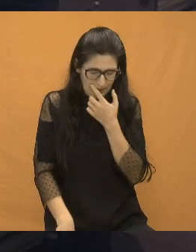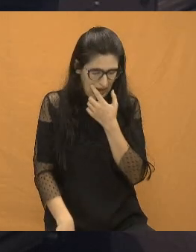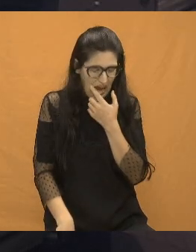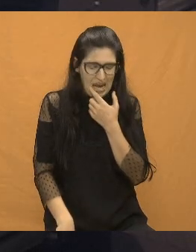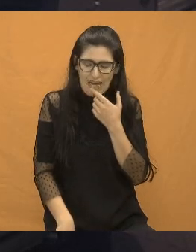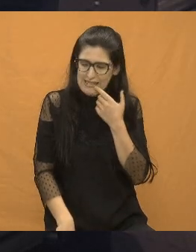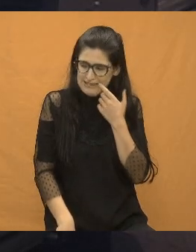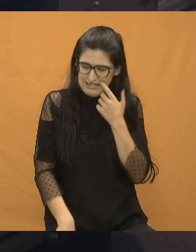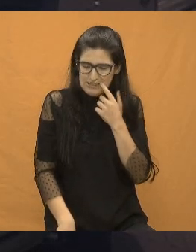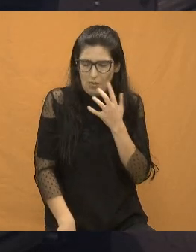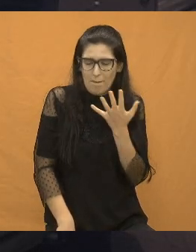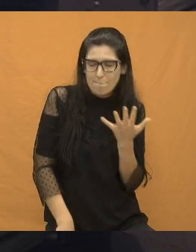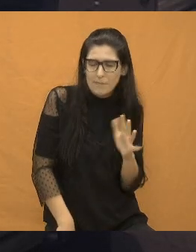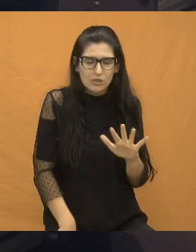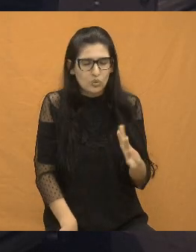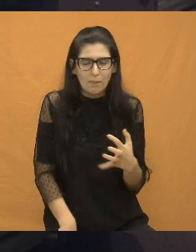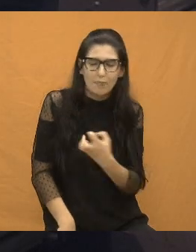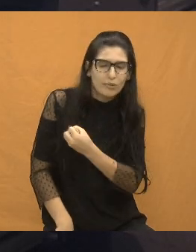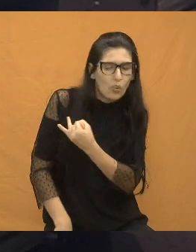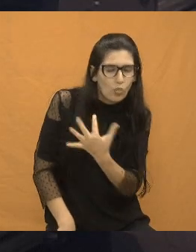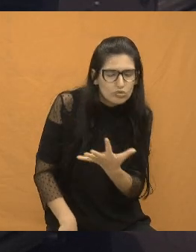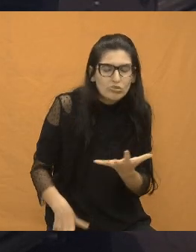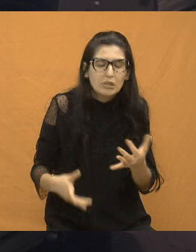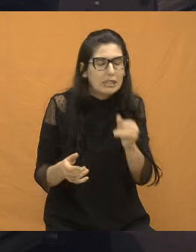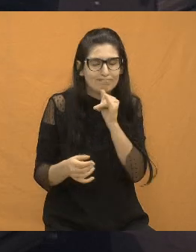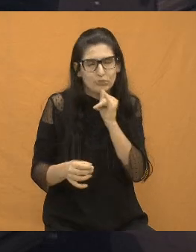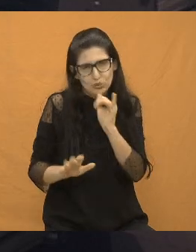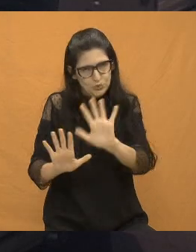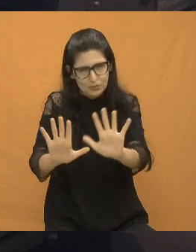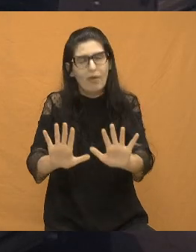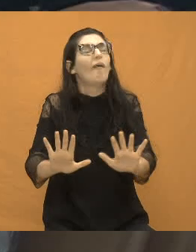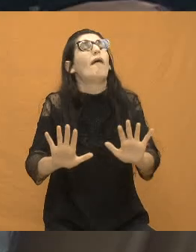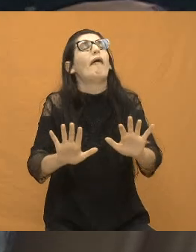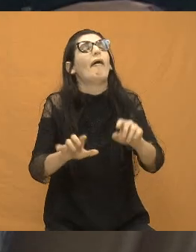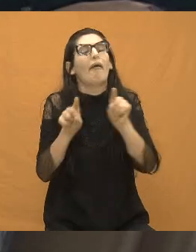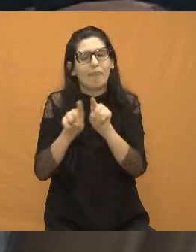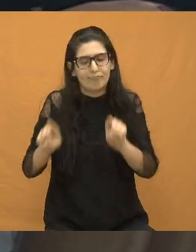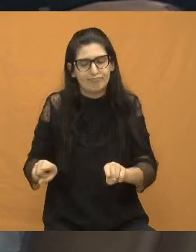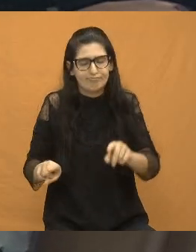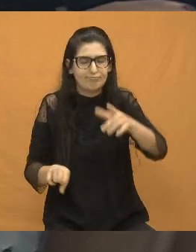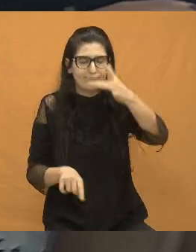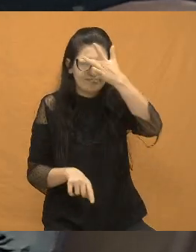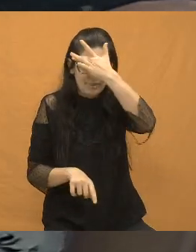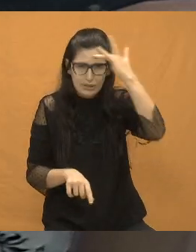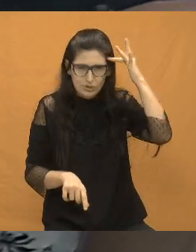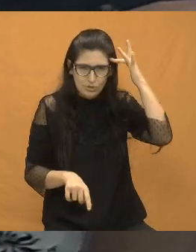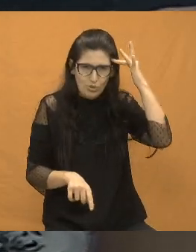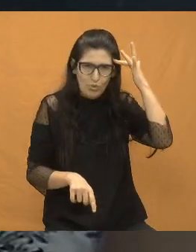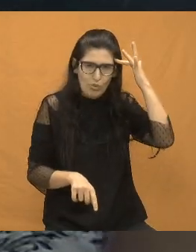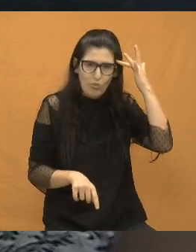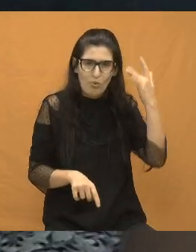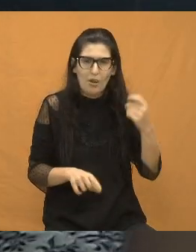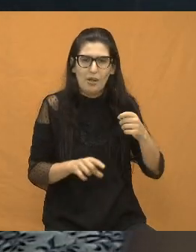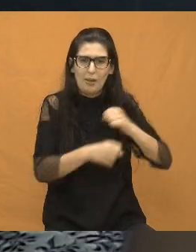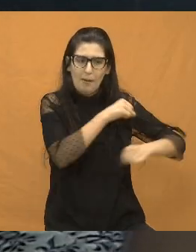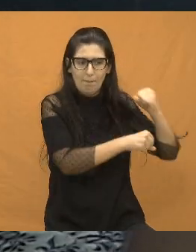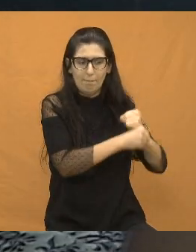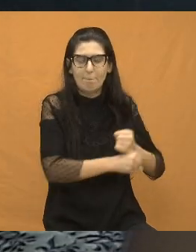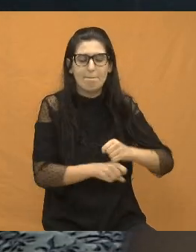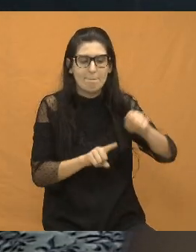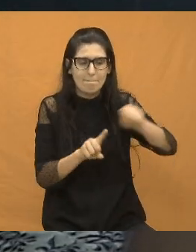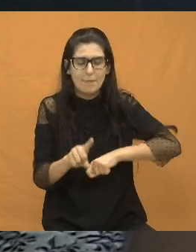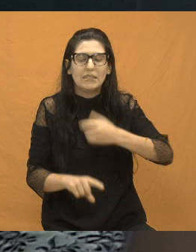uma previsão de que alguns cargos, que foram aqueles que foram de dezembro, eles